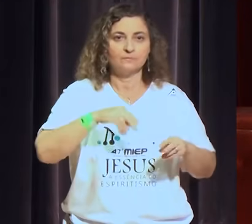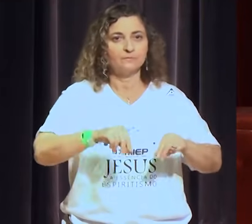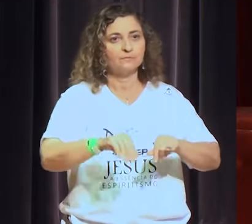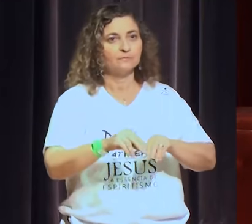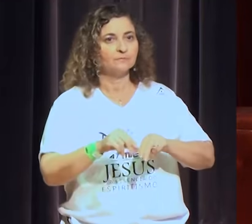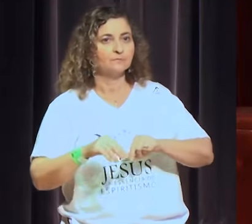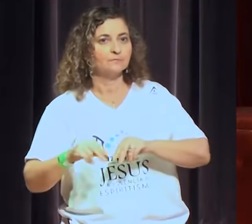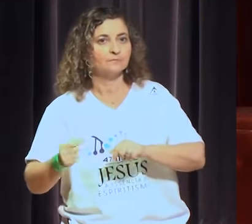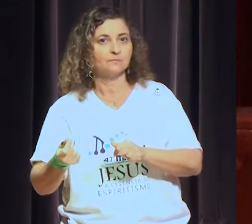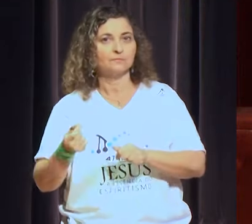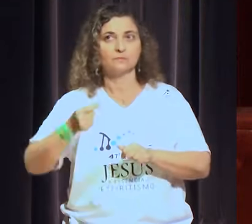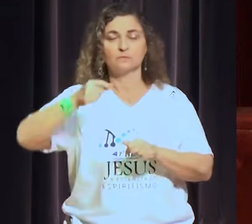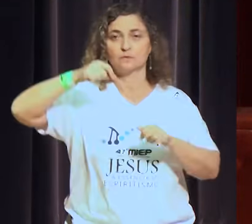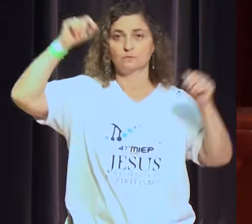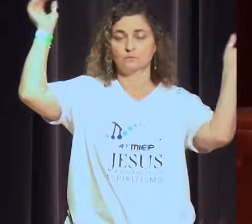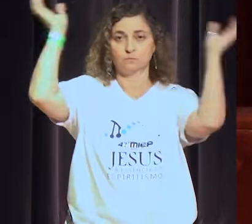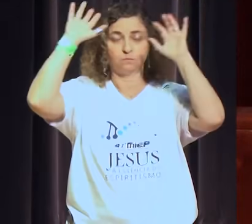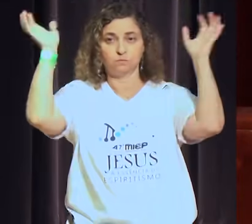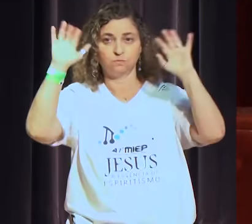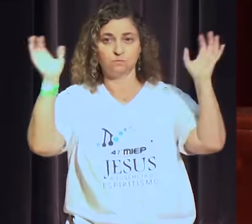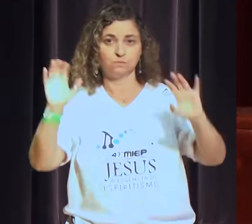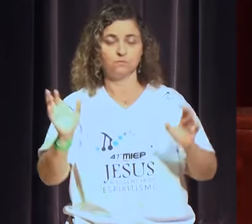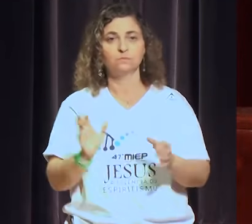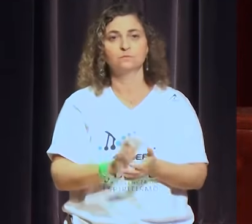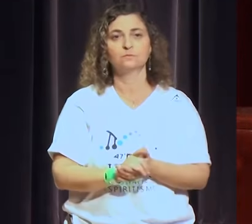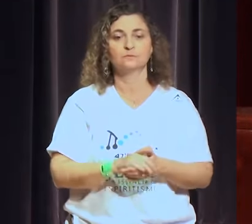trovão, são